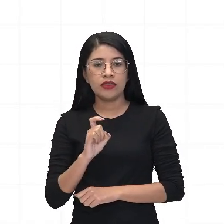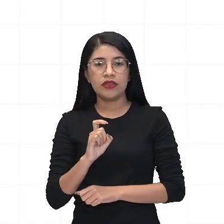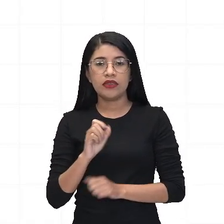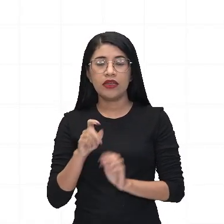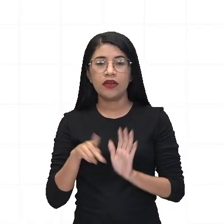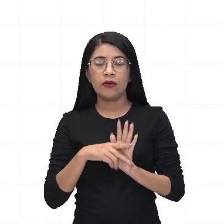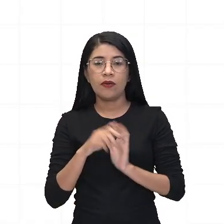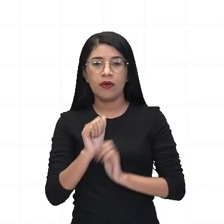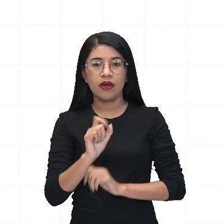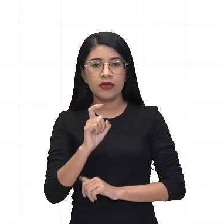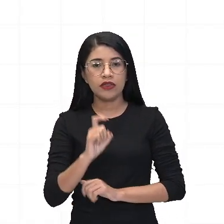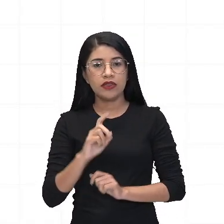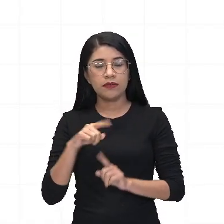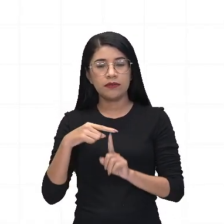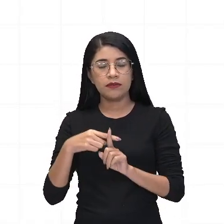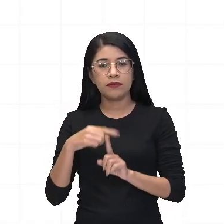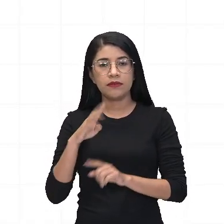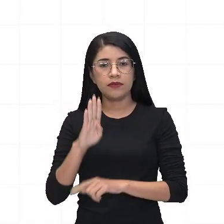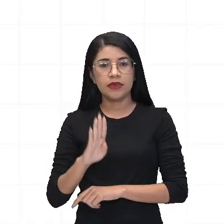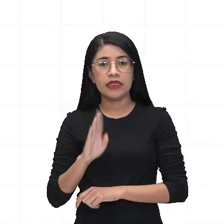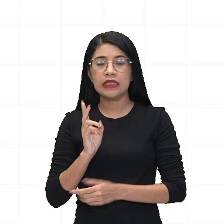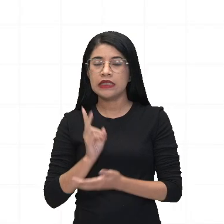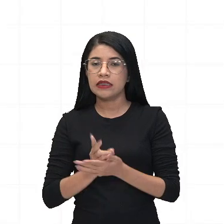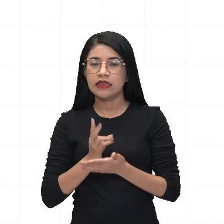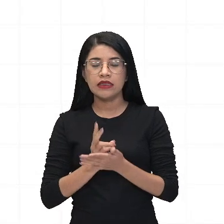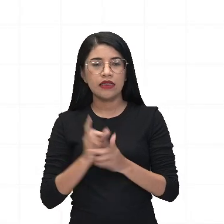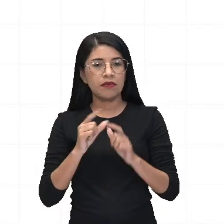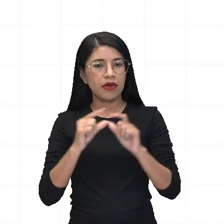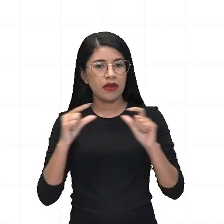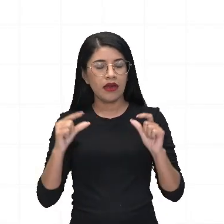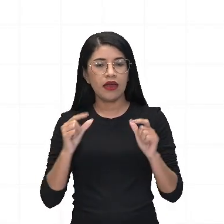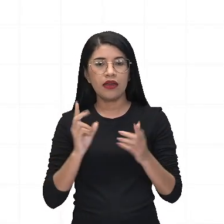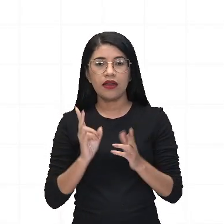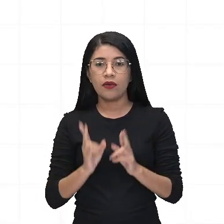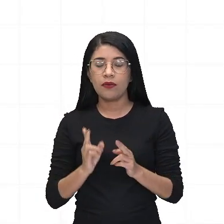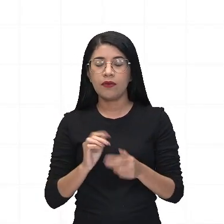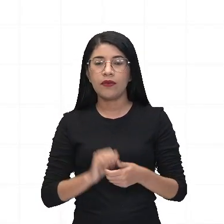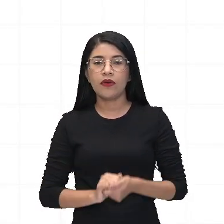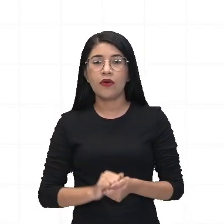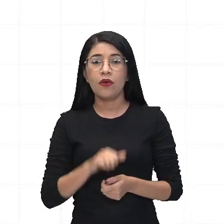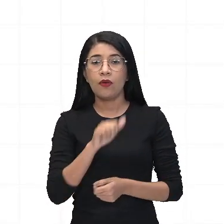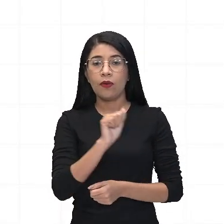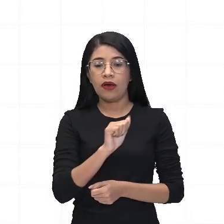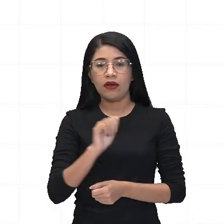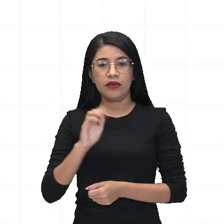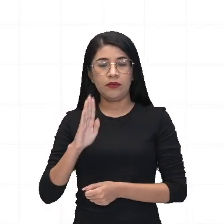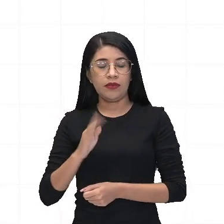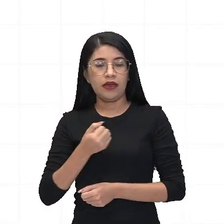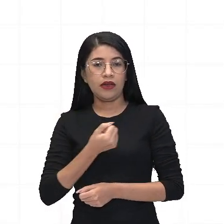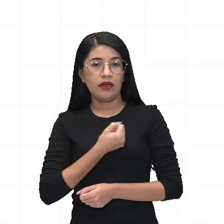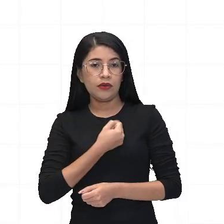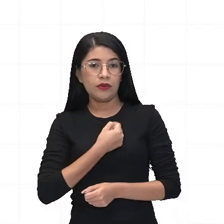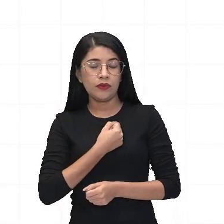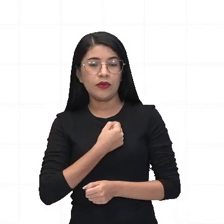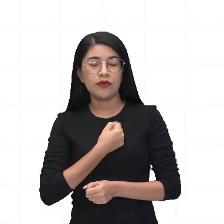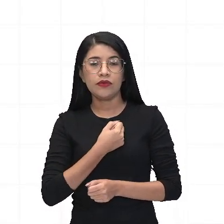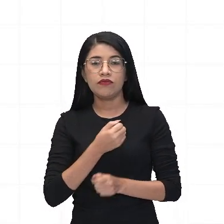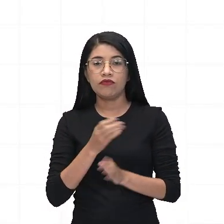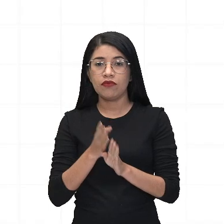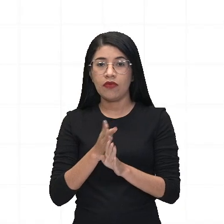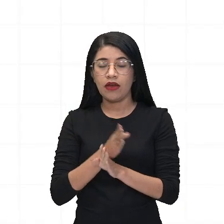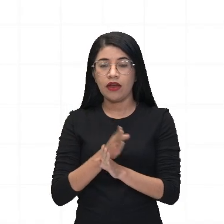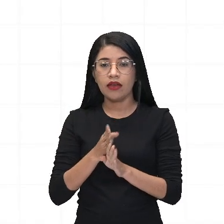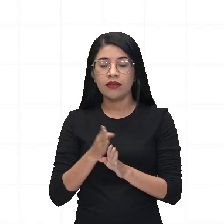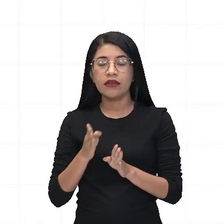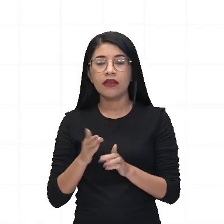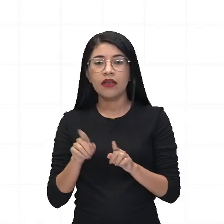a ax mais b. Sempre terá essa estrutura onde o a e o b vão ser números reais. E o